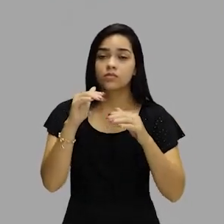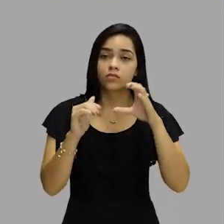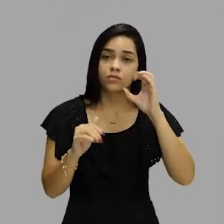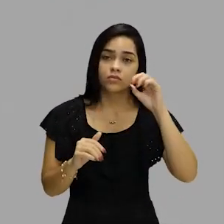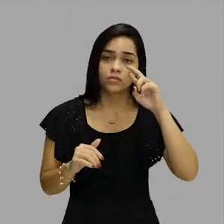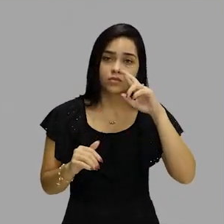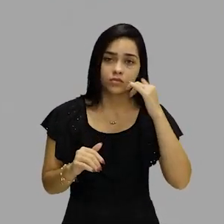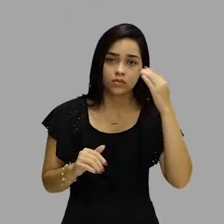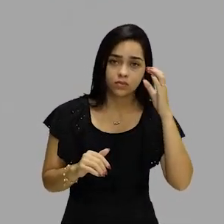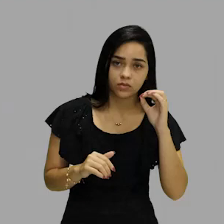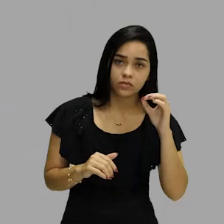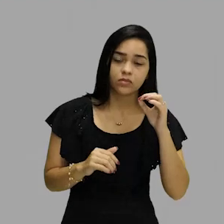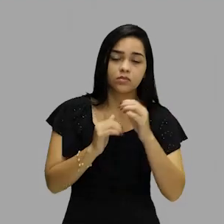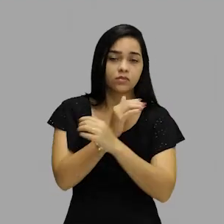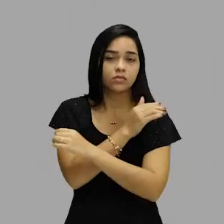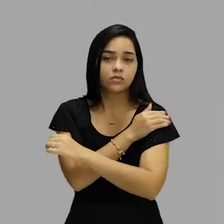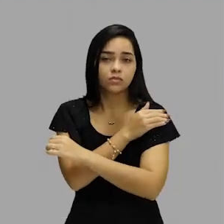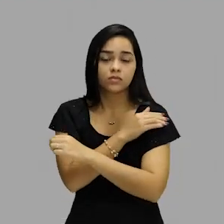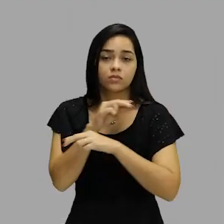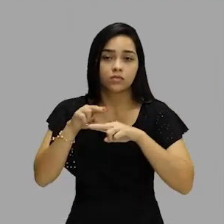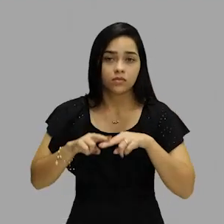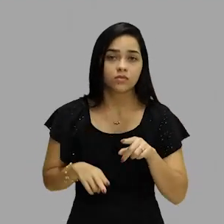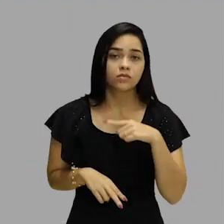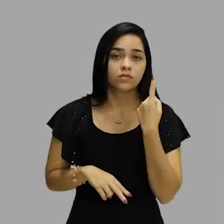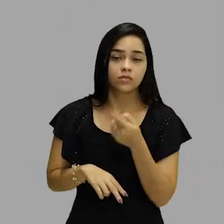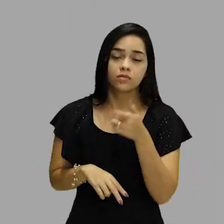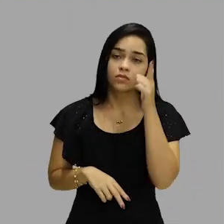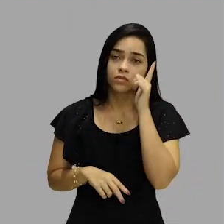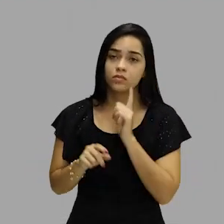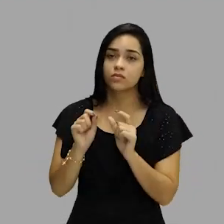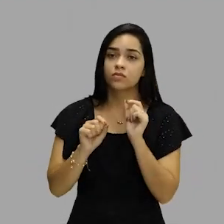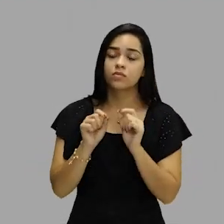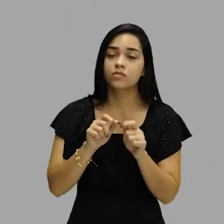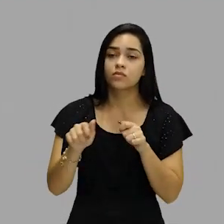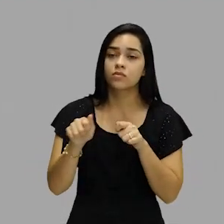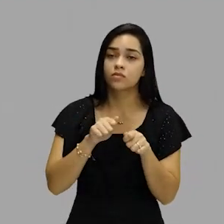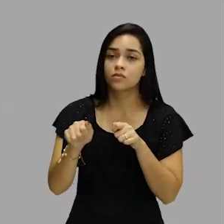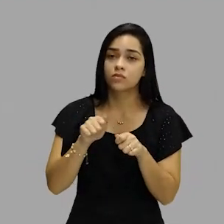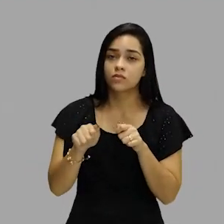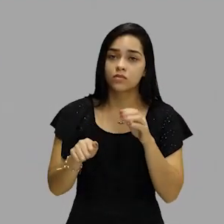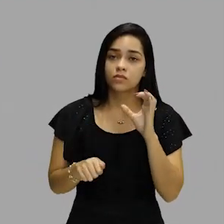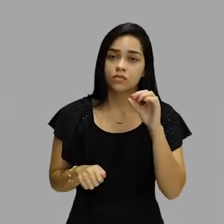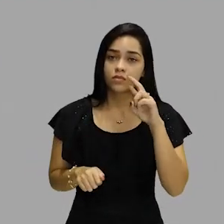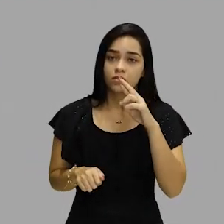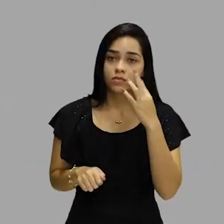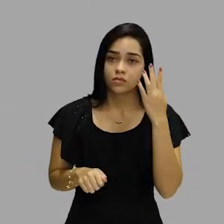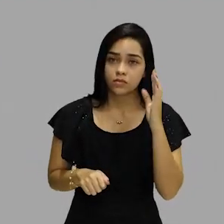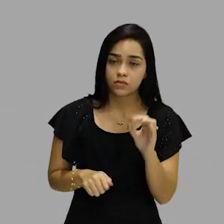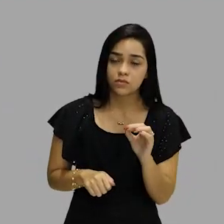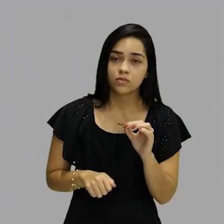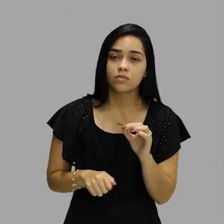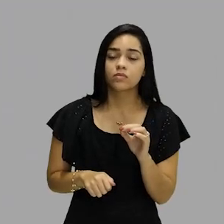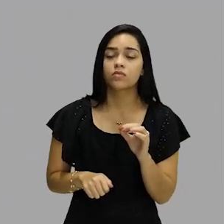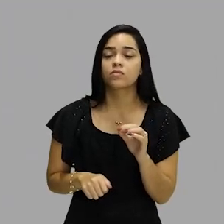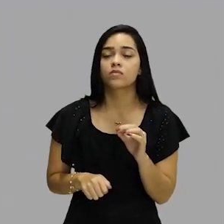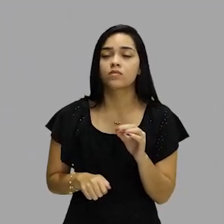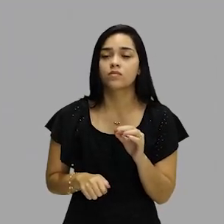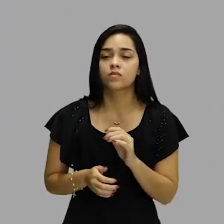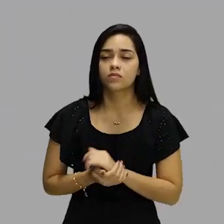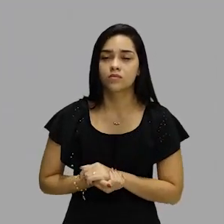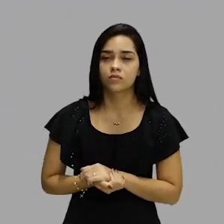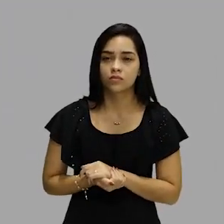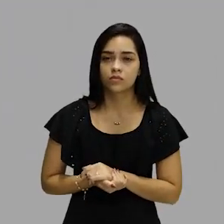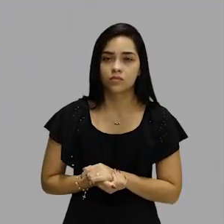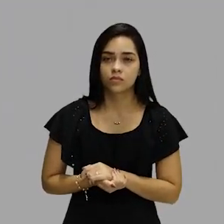muscular voluntário. Então, nós conseguimos controlar a contração dos músculos